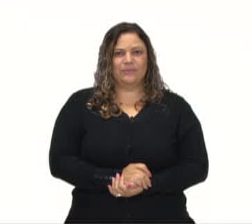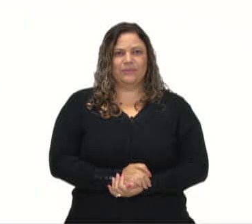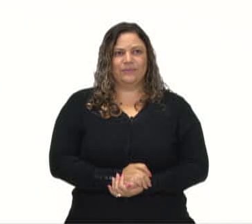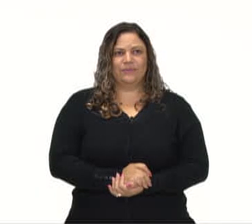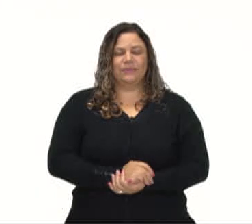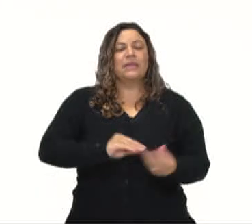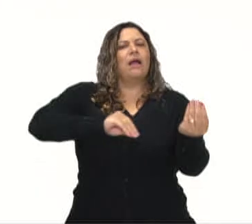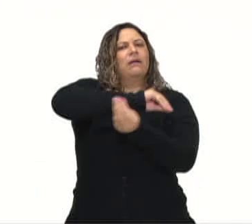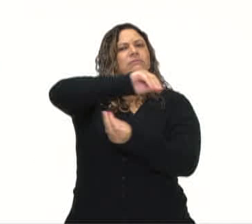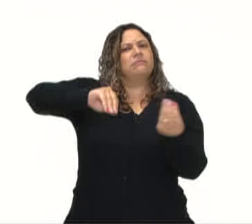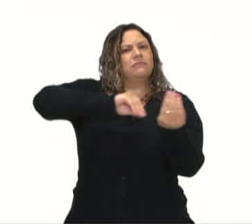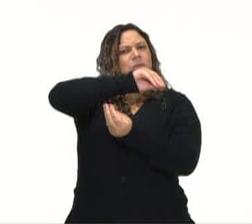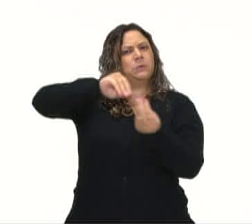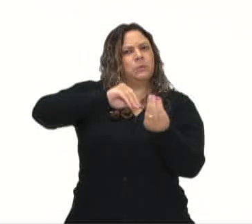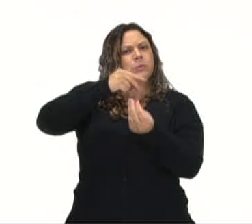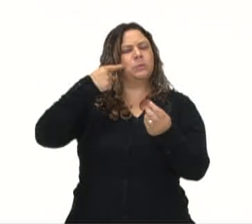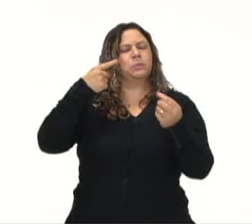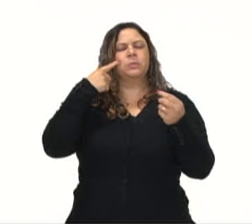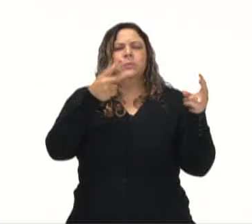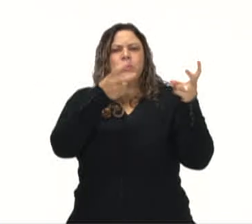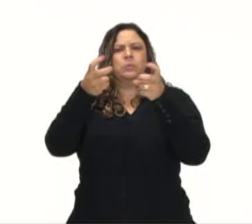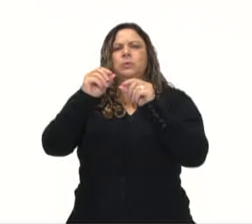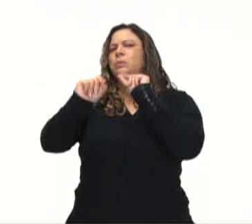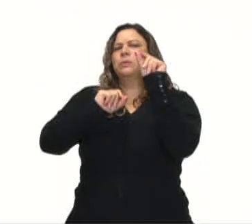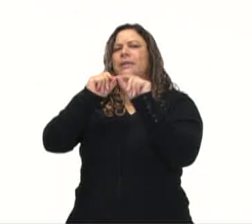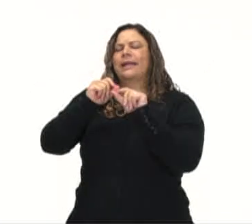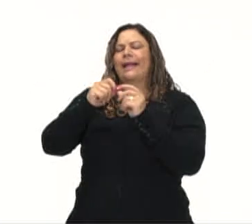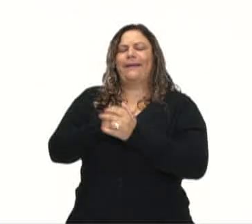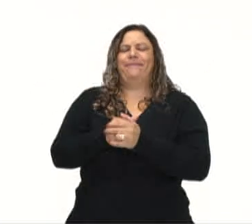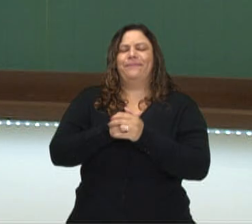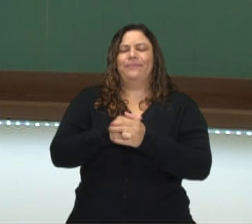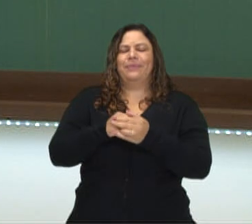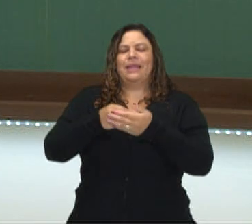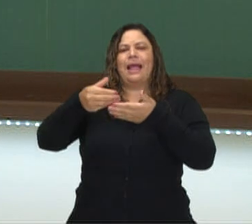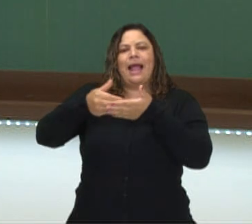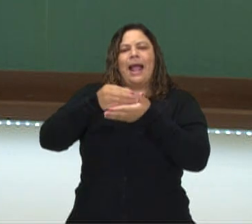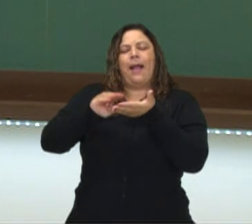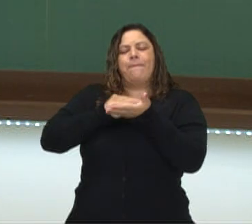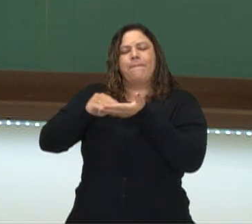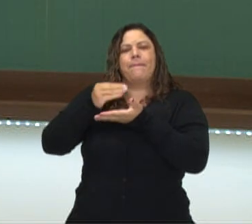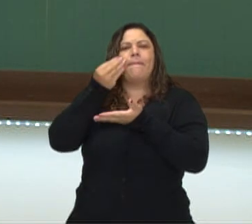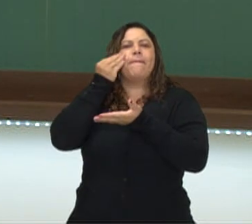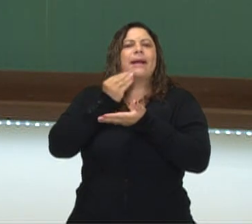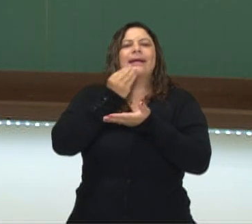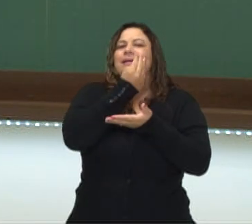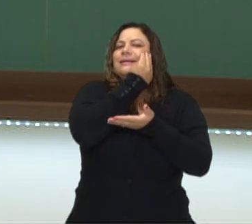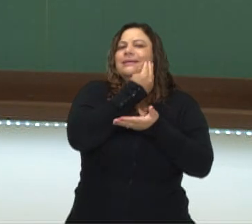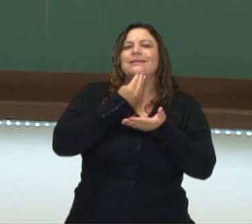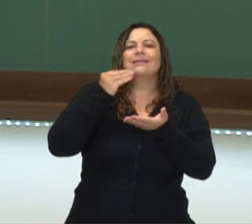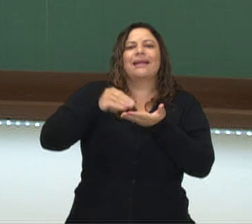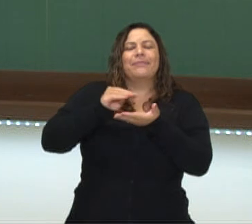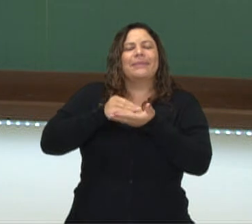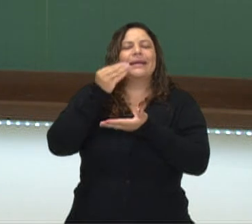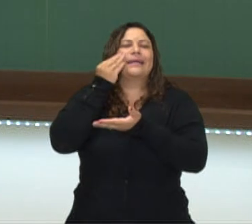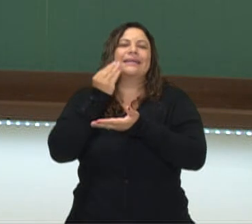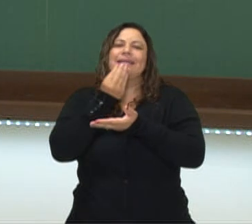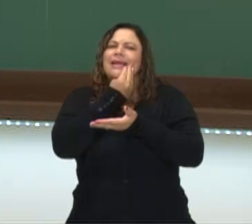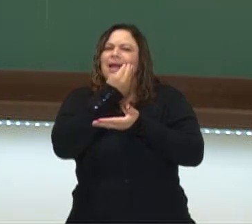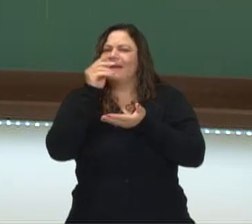Substâncias e misturas. Maquiagem. Você sabia que as maquiagens, elas são